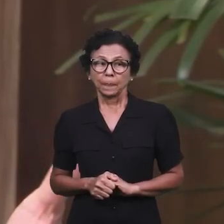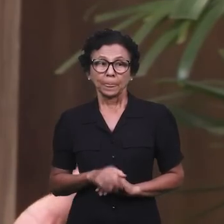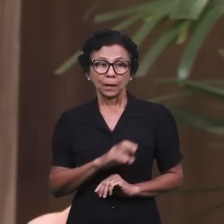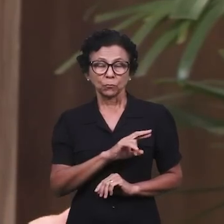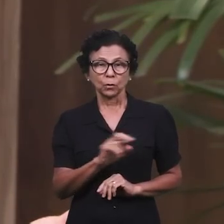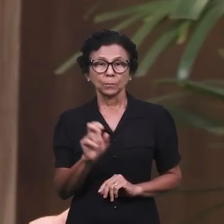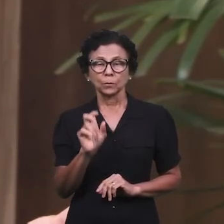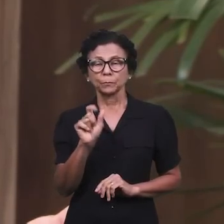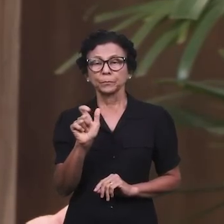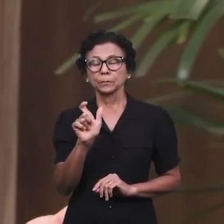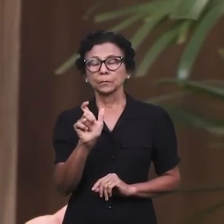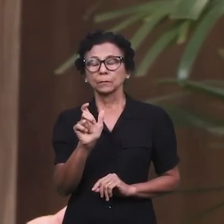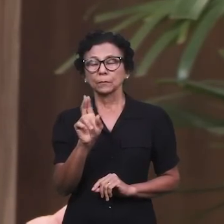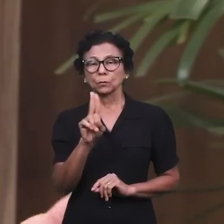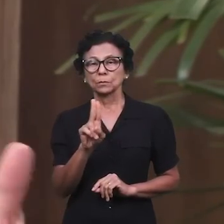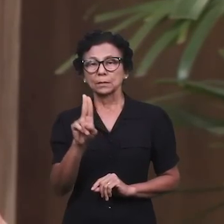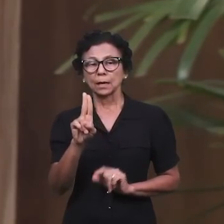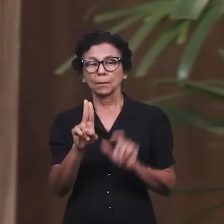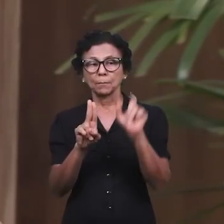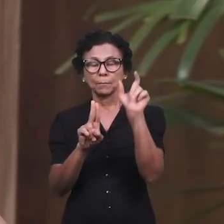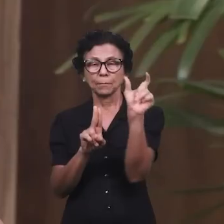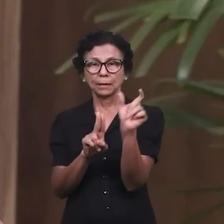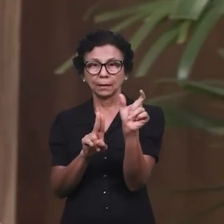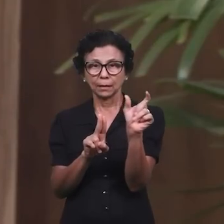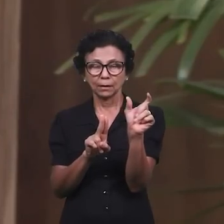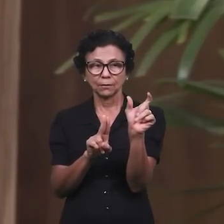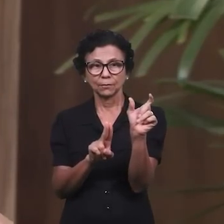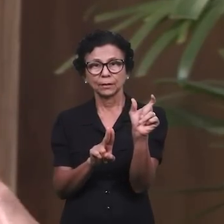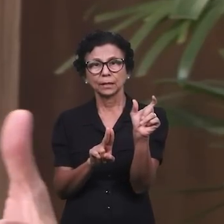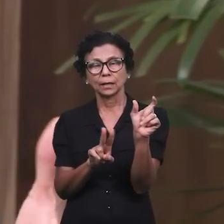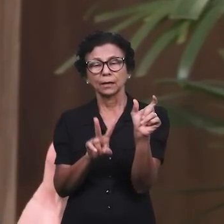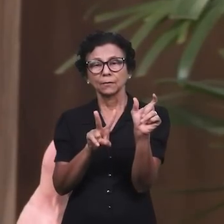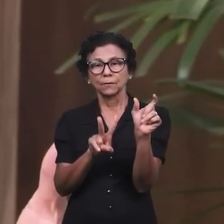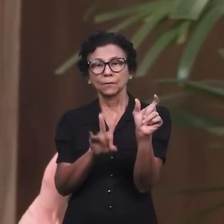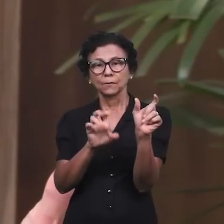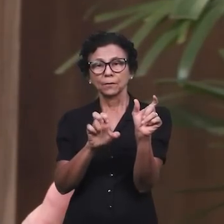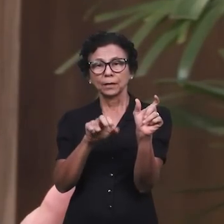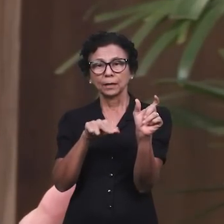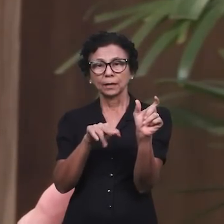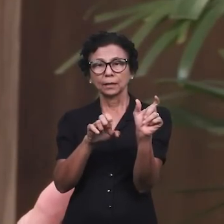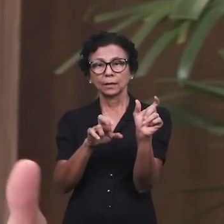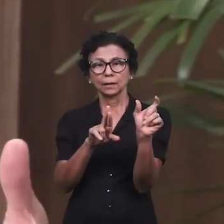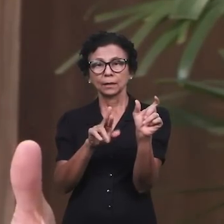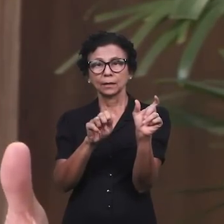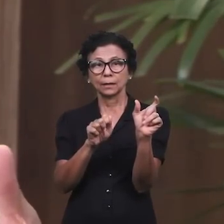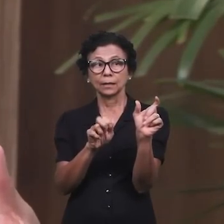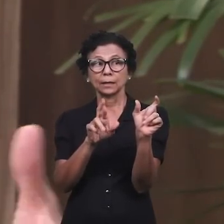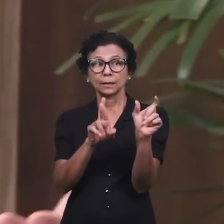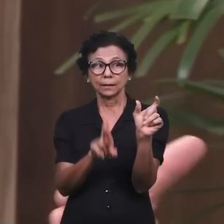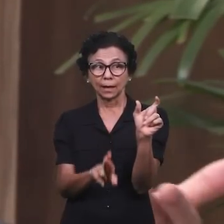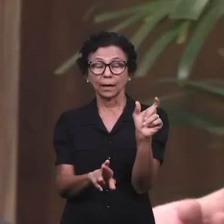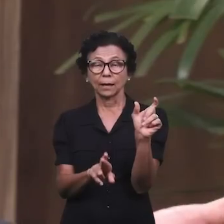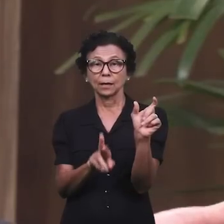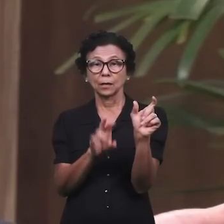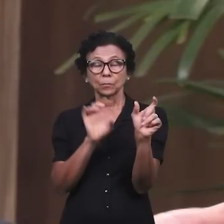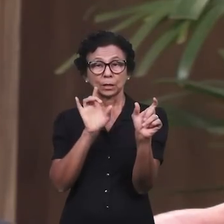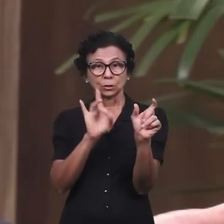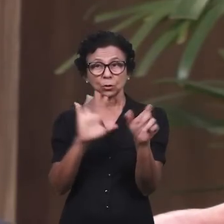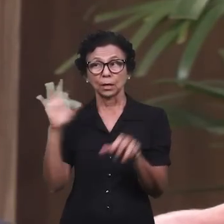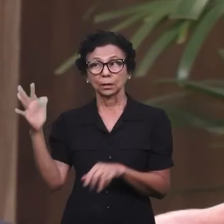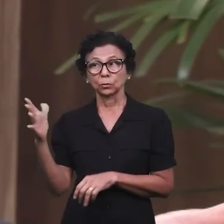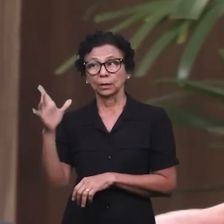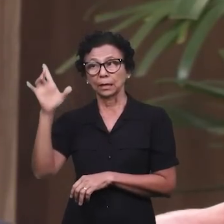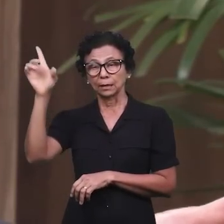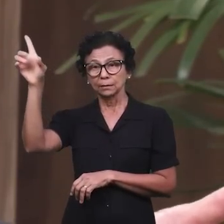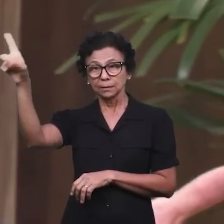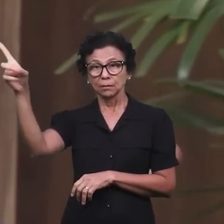criar um impacto nas pessoas, então, para não dizer que você está ferindo a Deus, adorando a um outro elemento, uma outra